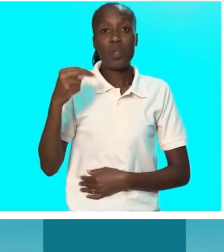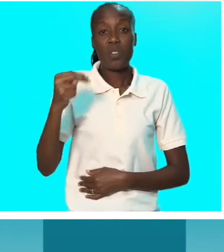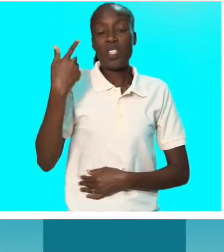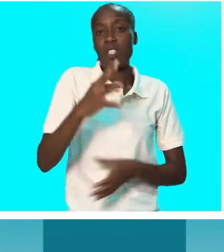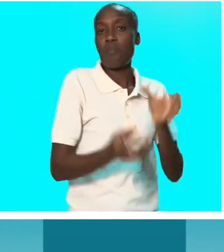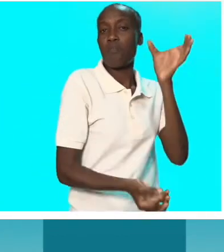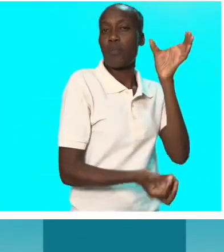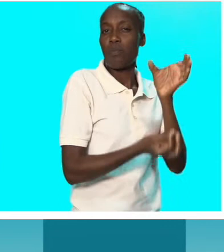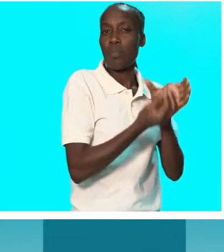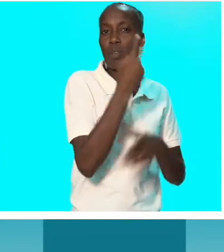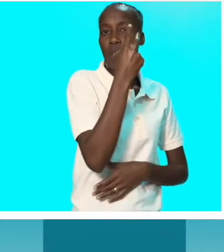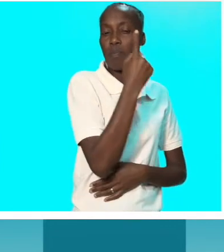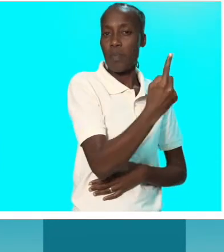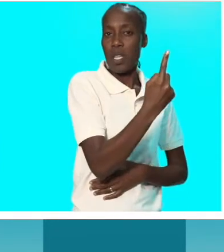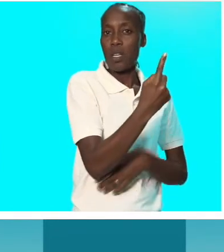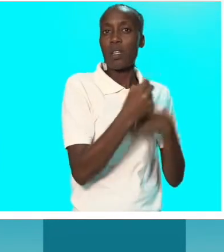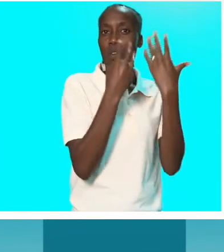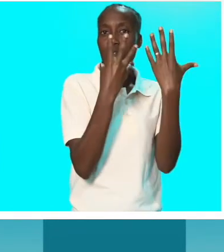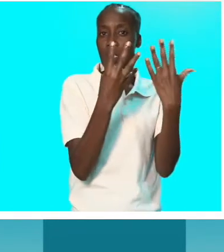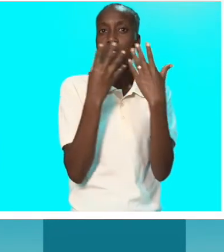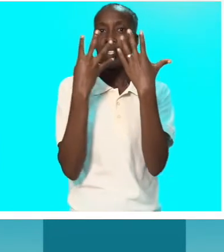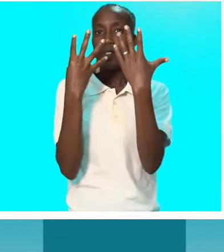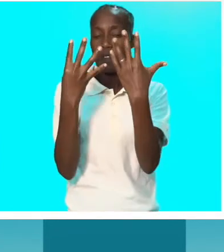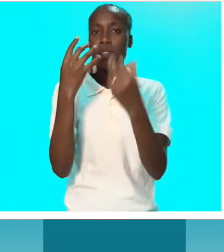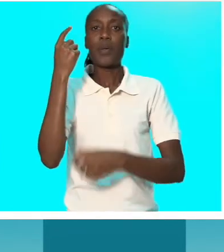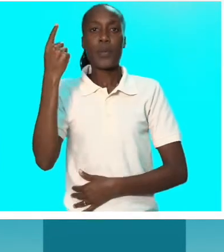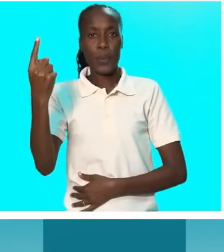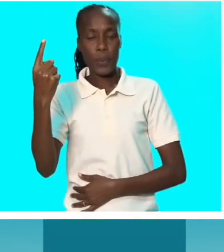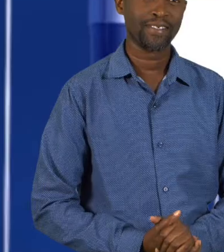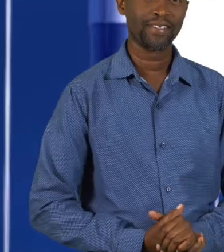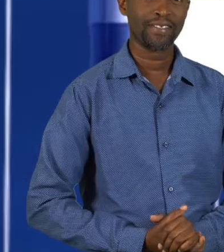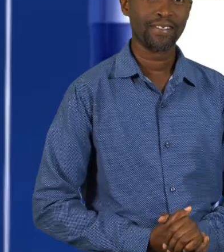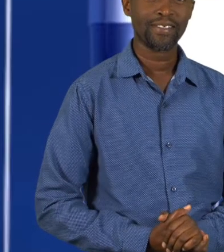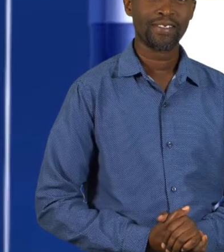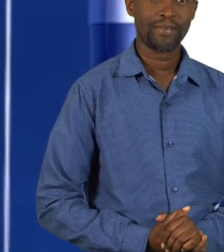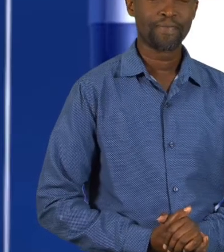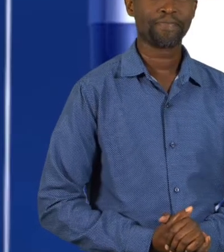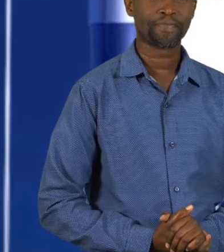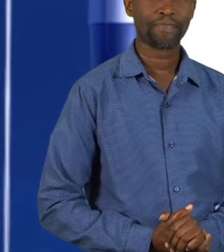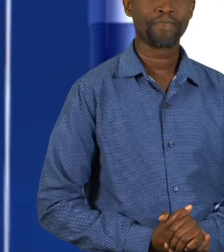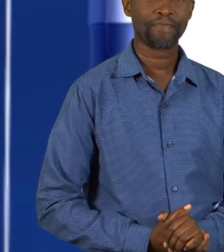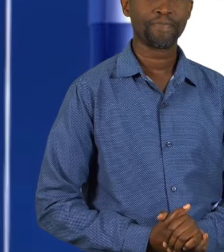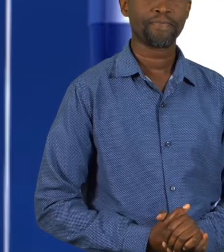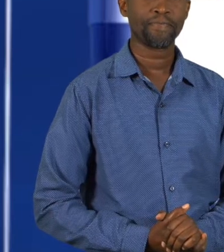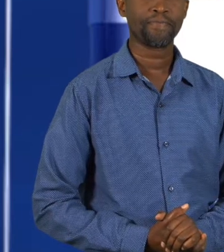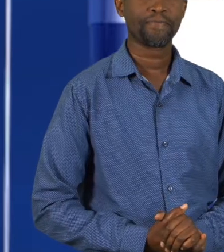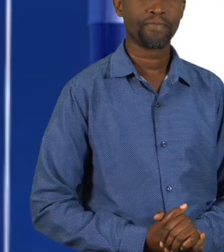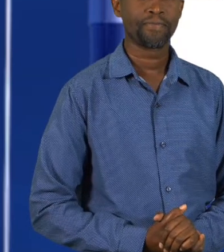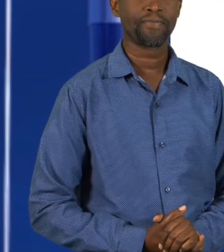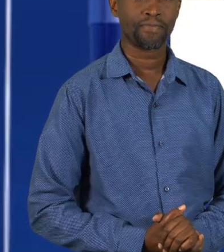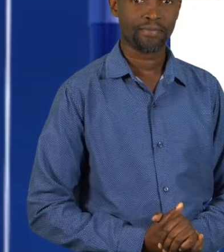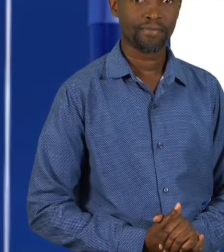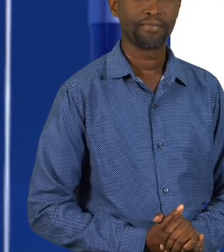novembro e foi criado em 1991. É preocupante a situação da diabetes em